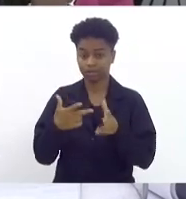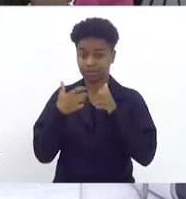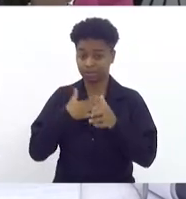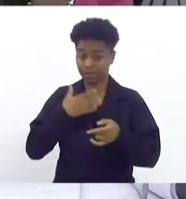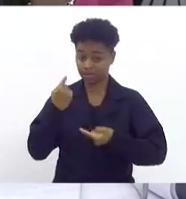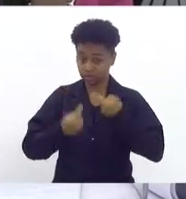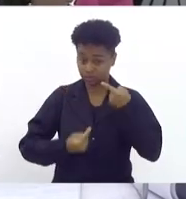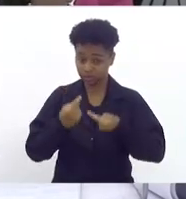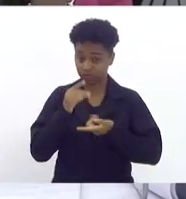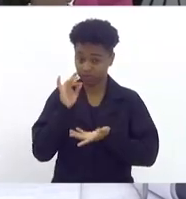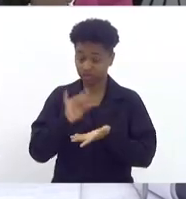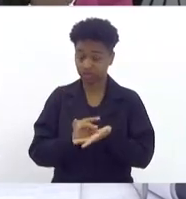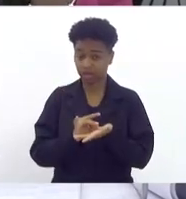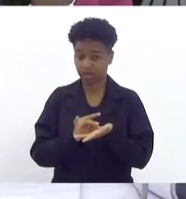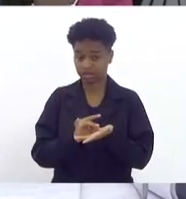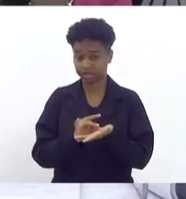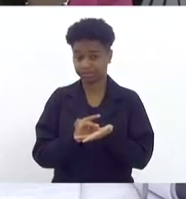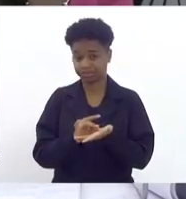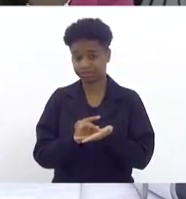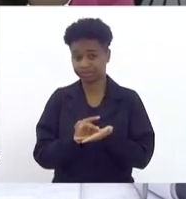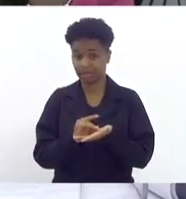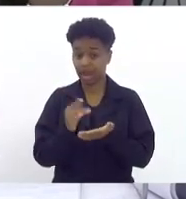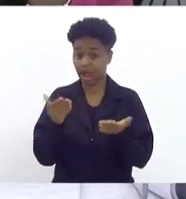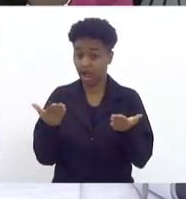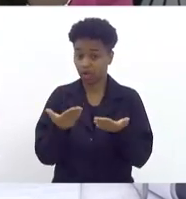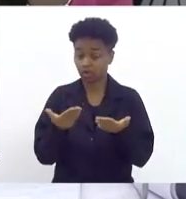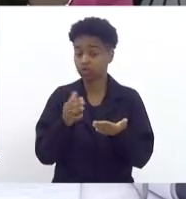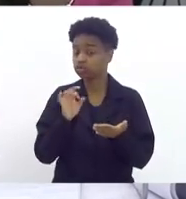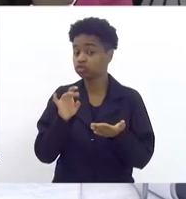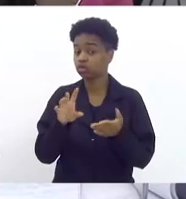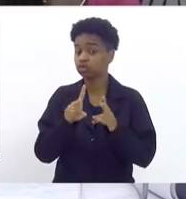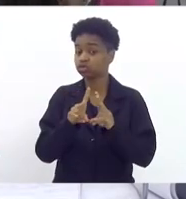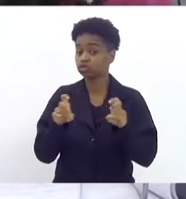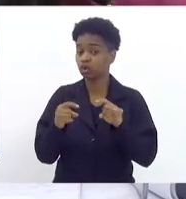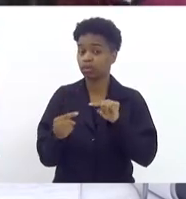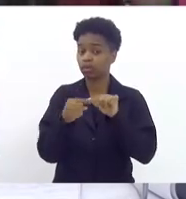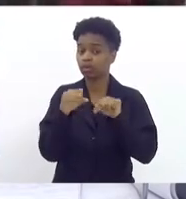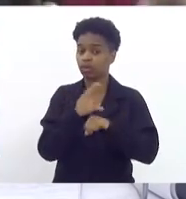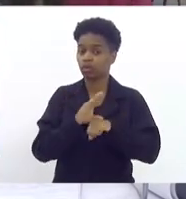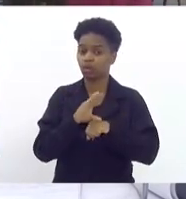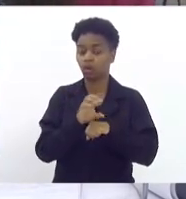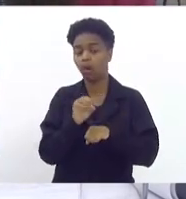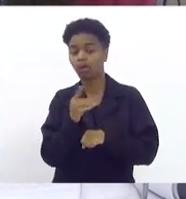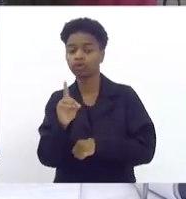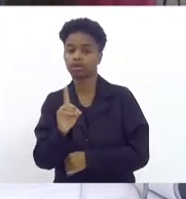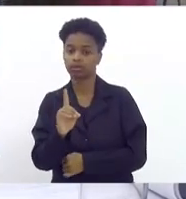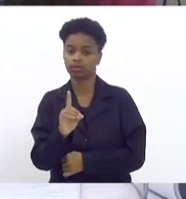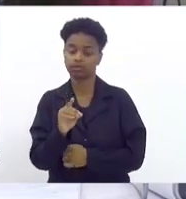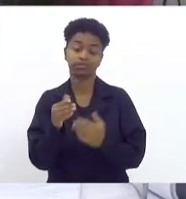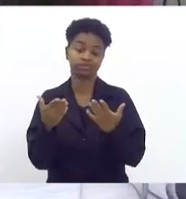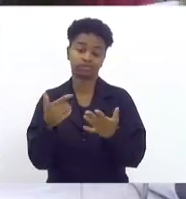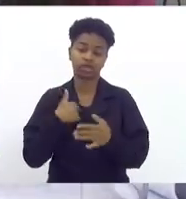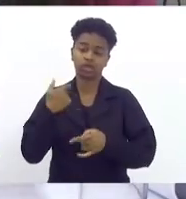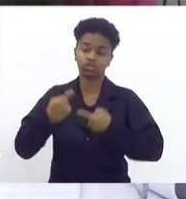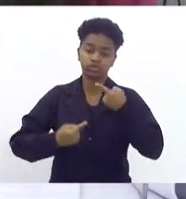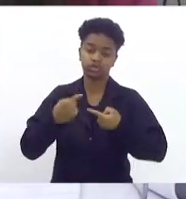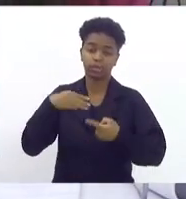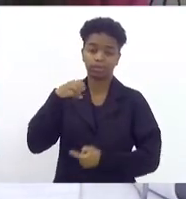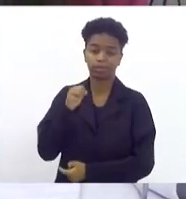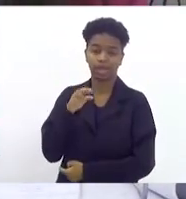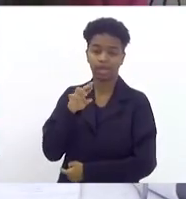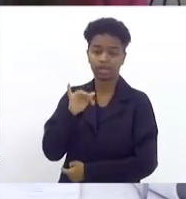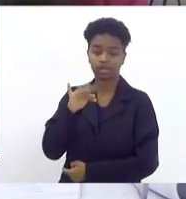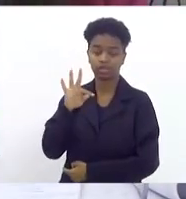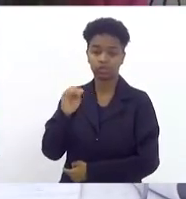fato, ela nesse momento é só sobre a constitucionalidade e vou deixar para discutir o mérito em plenário.